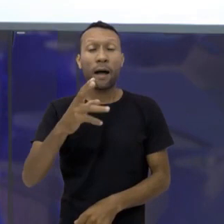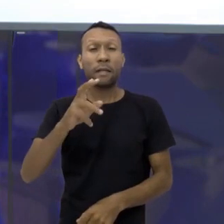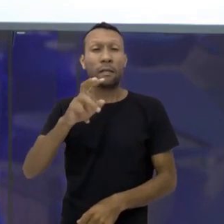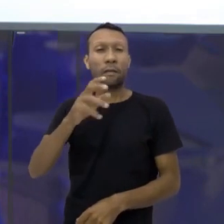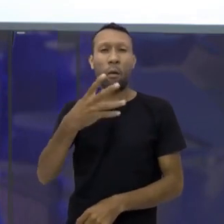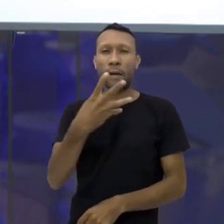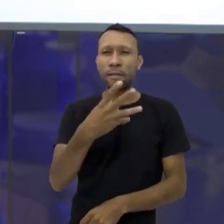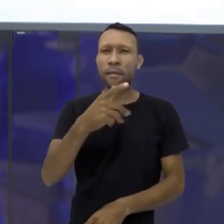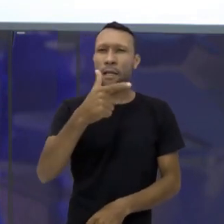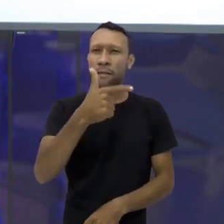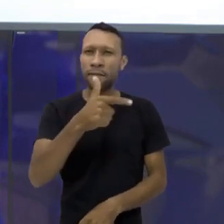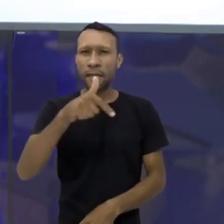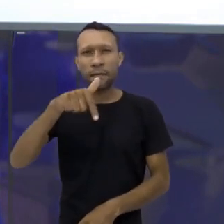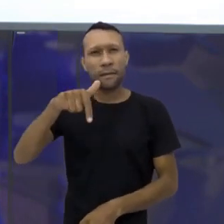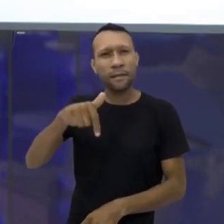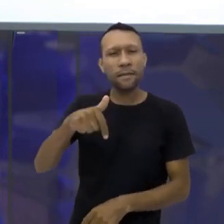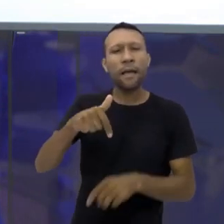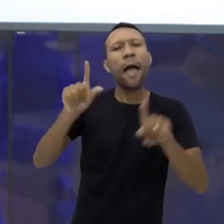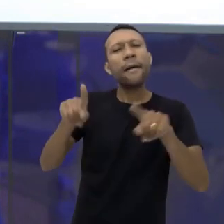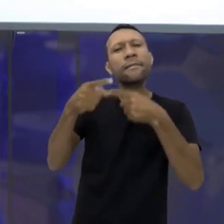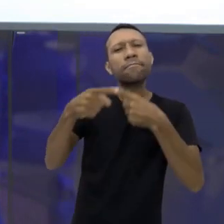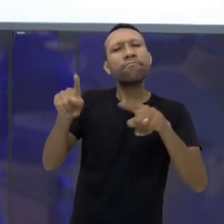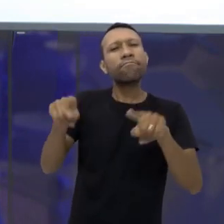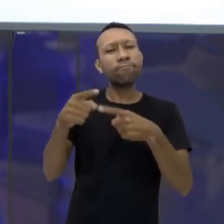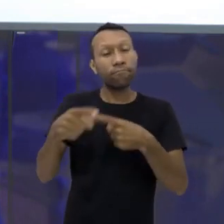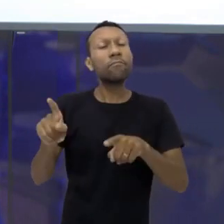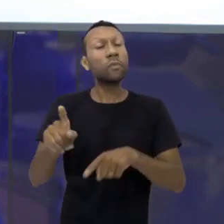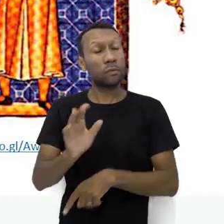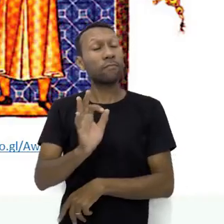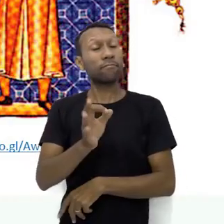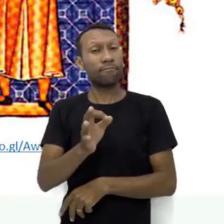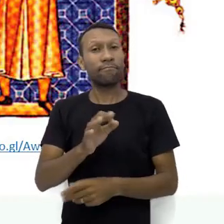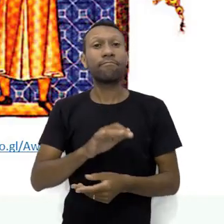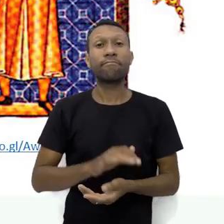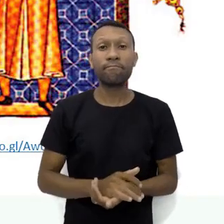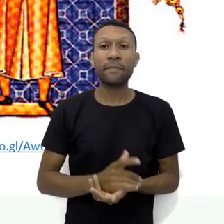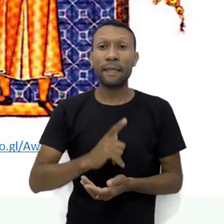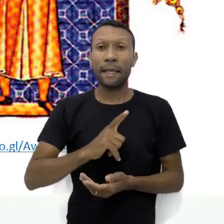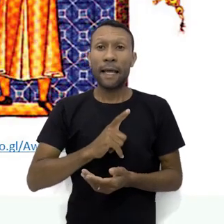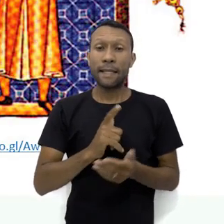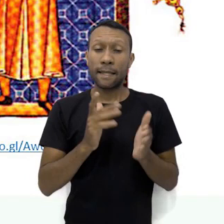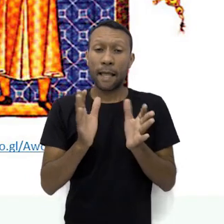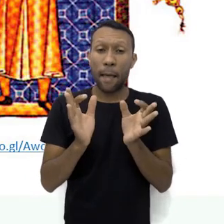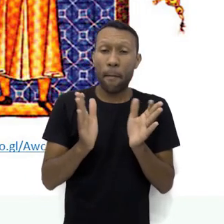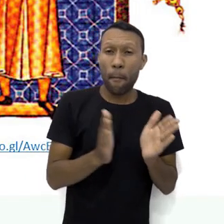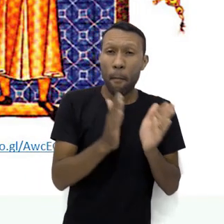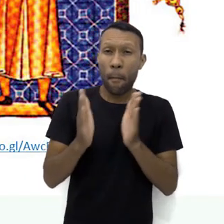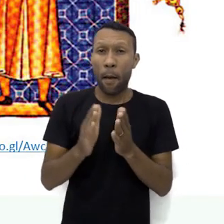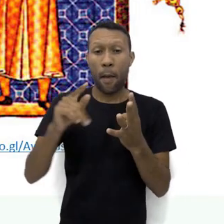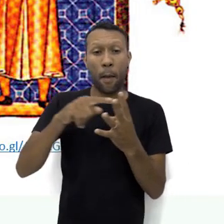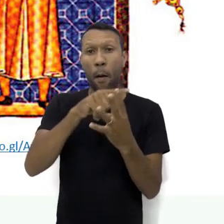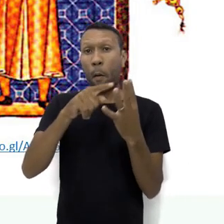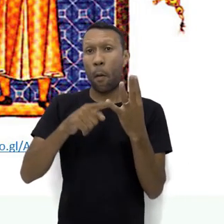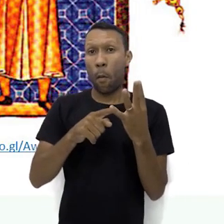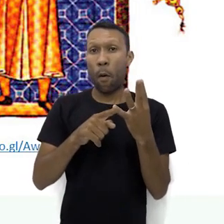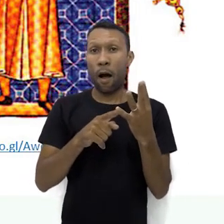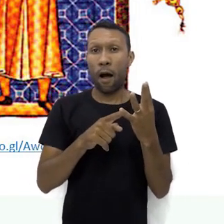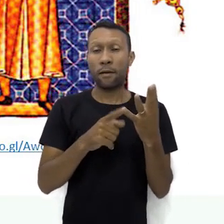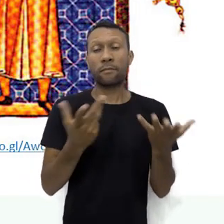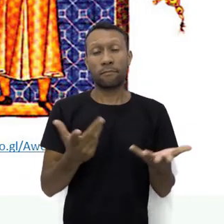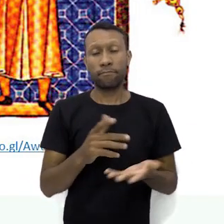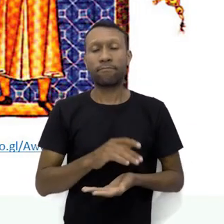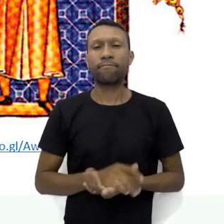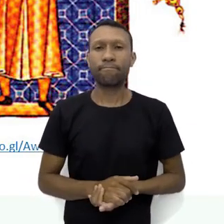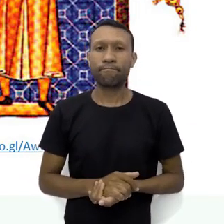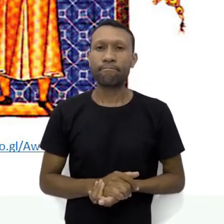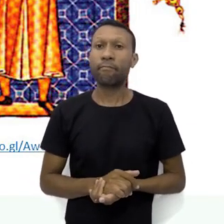composições, que são produzidas em galego-português e divididas em 4 manuscritos. Uma